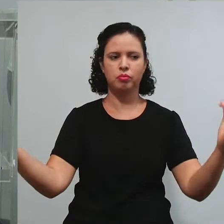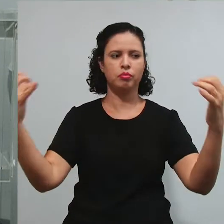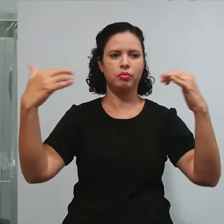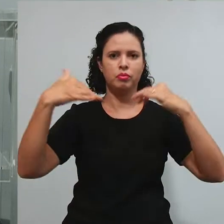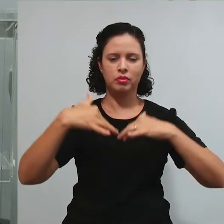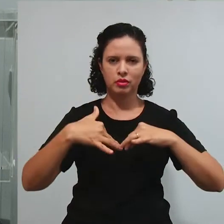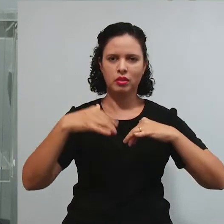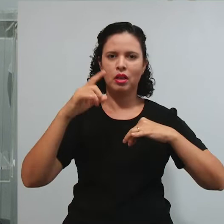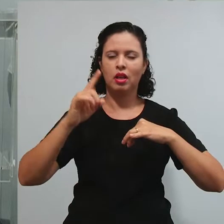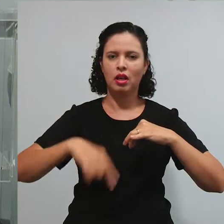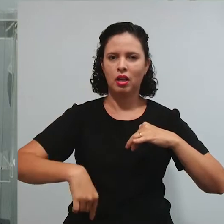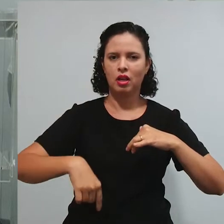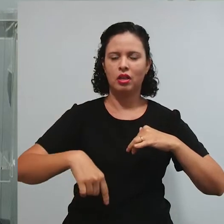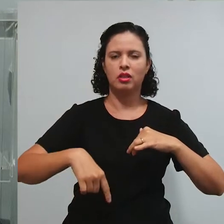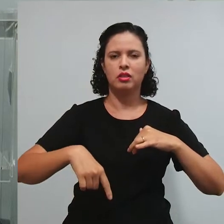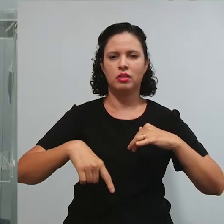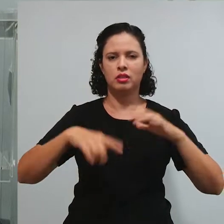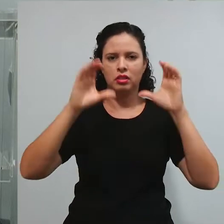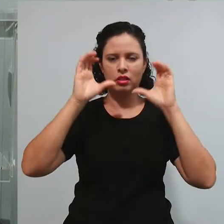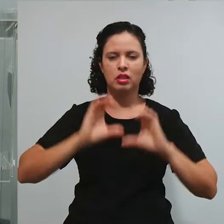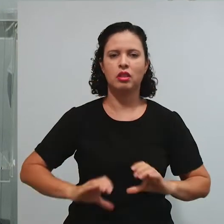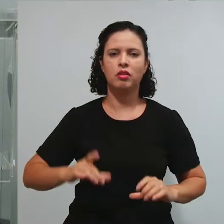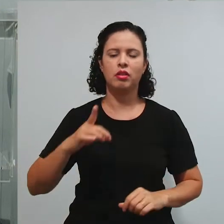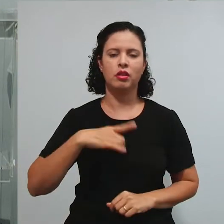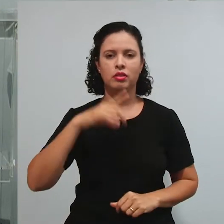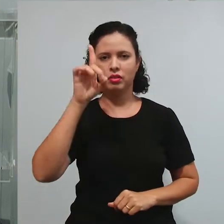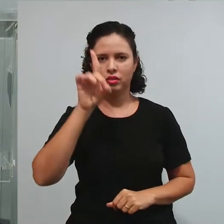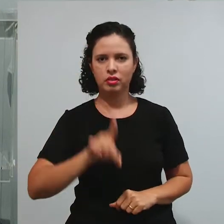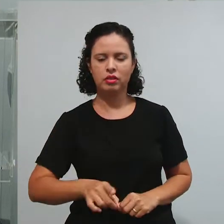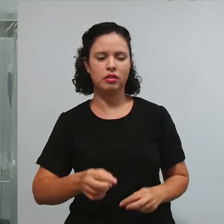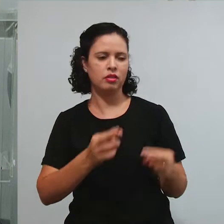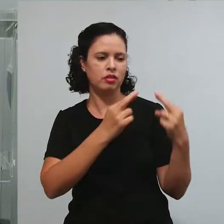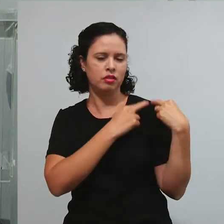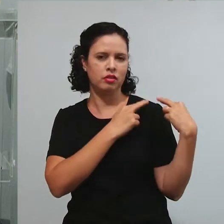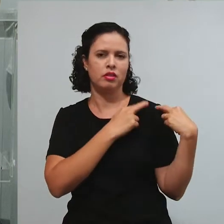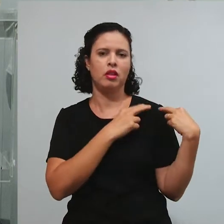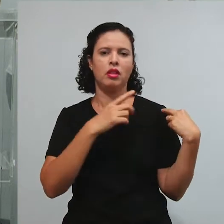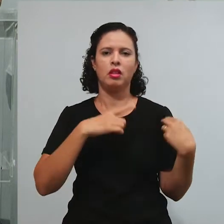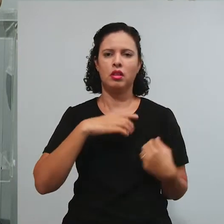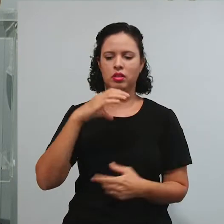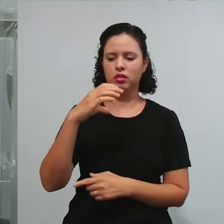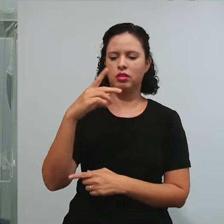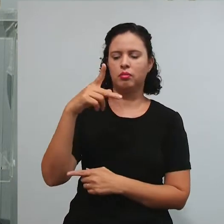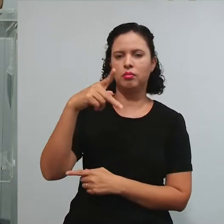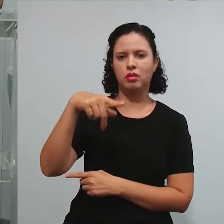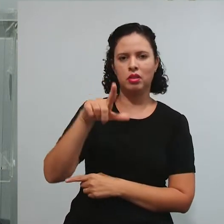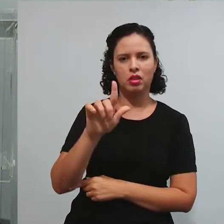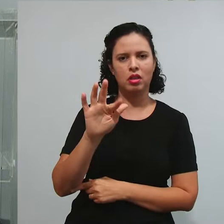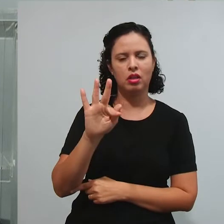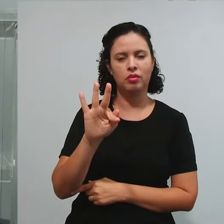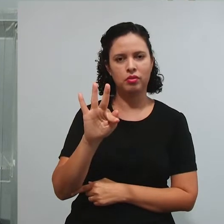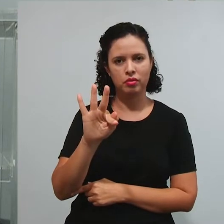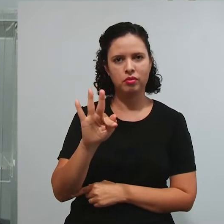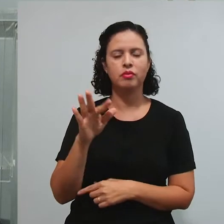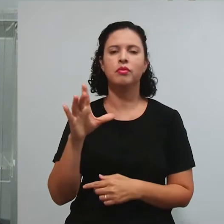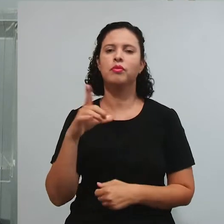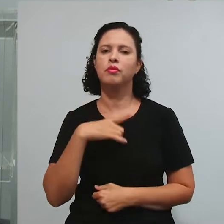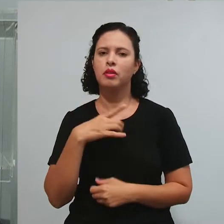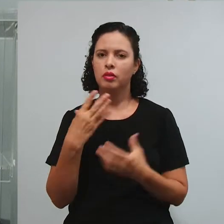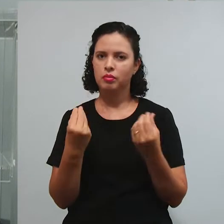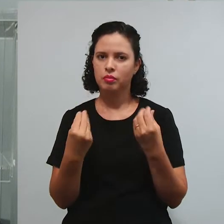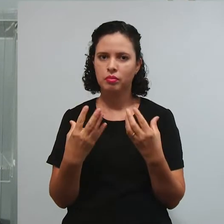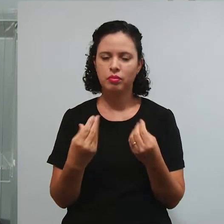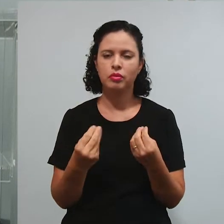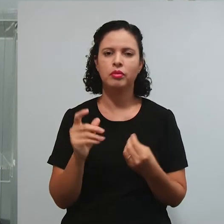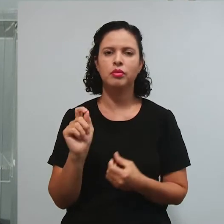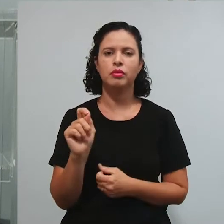instituição cidadão, ele tem direitos, tem deveres, ele tem CPF, ele tem muito, muito